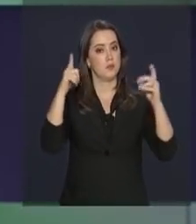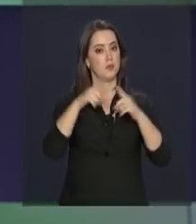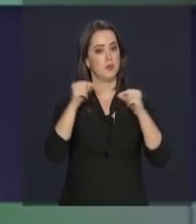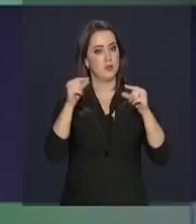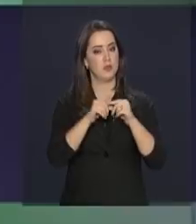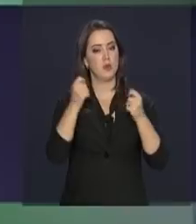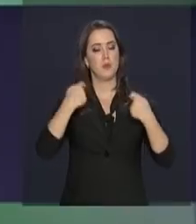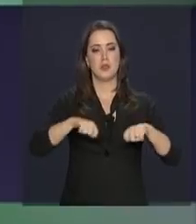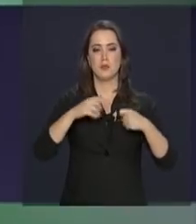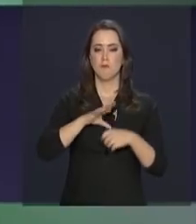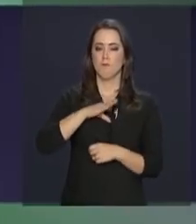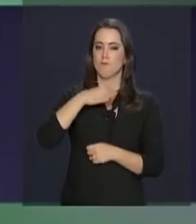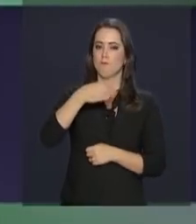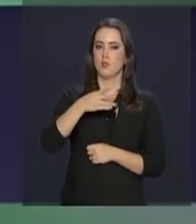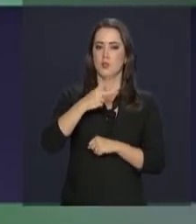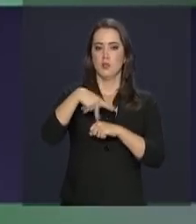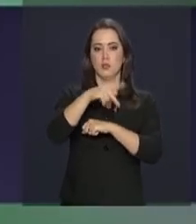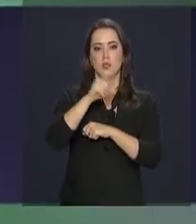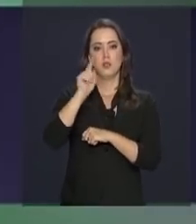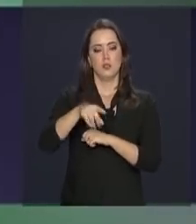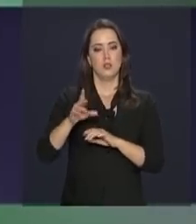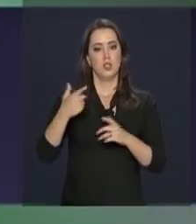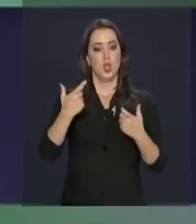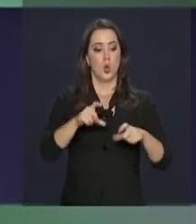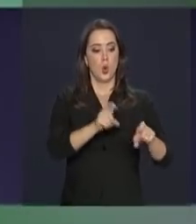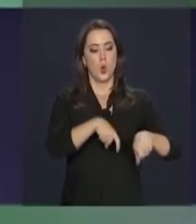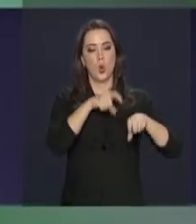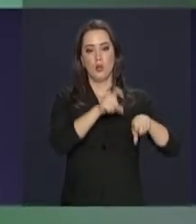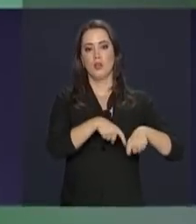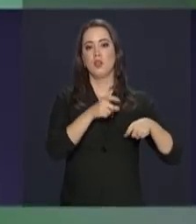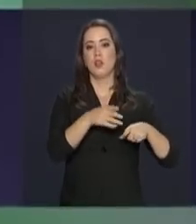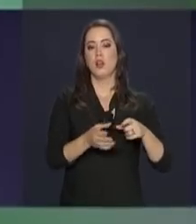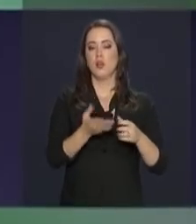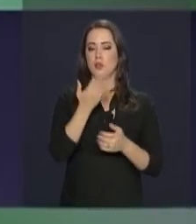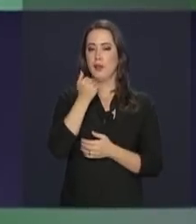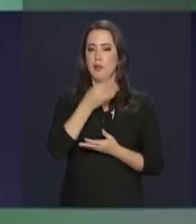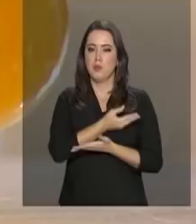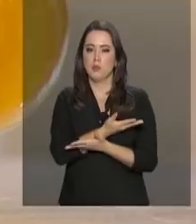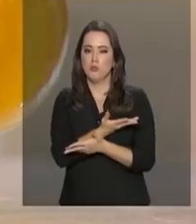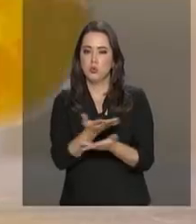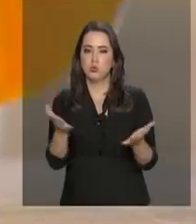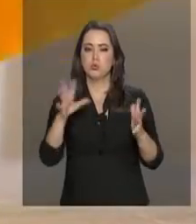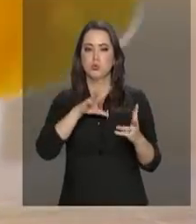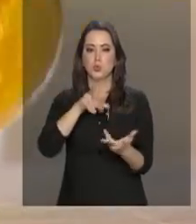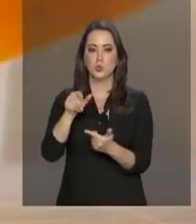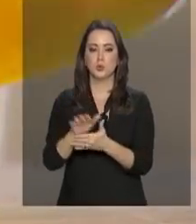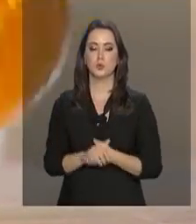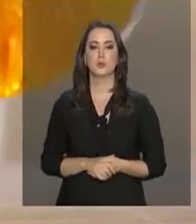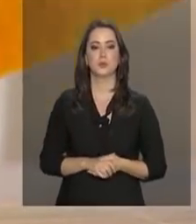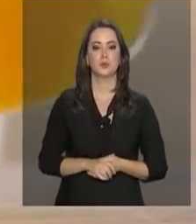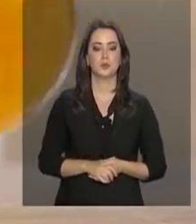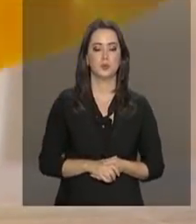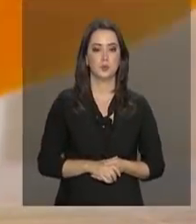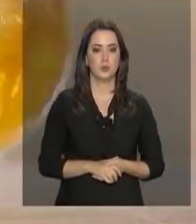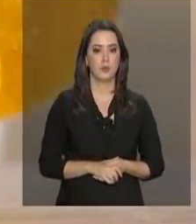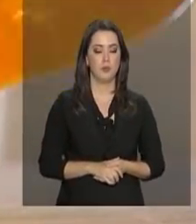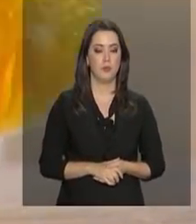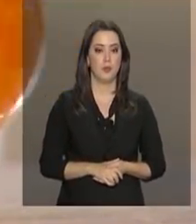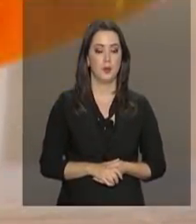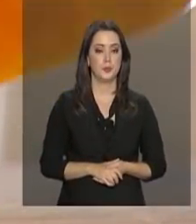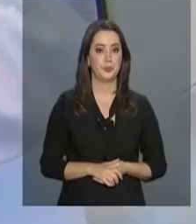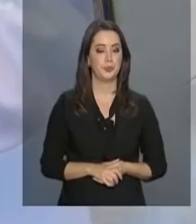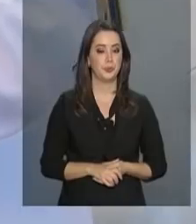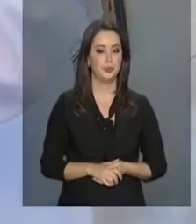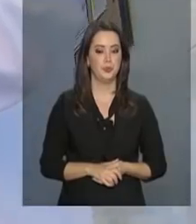precisa se orgulhar de um país que é o celeiro que alimenta o mundo com uma das matrizes